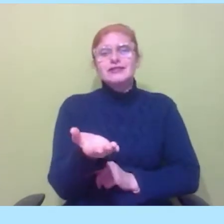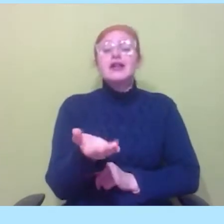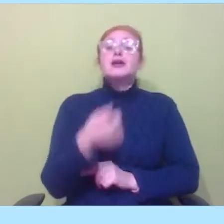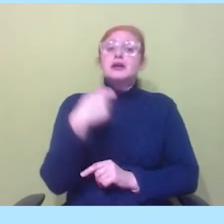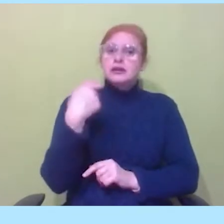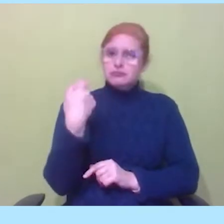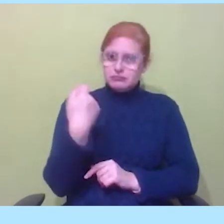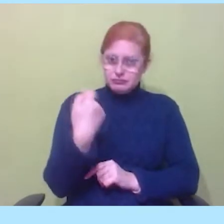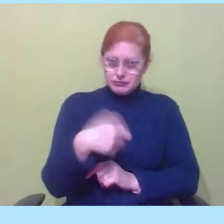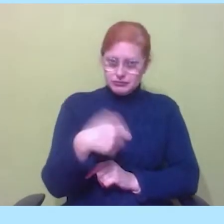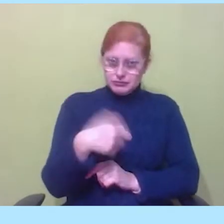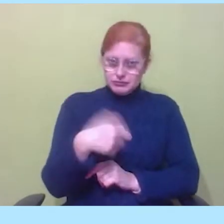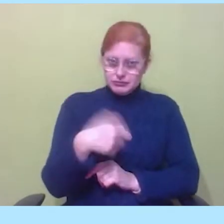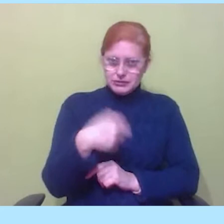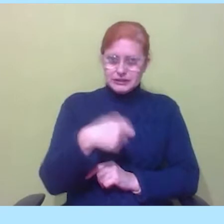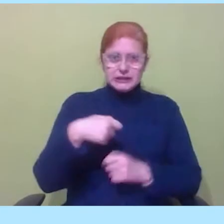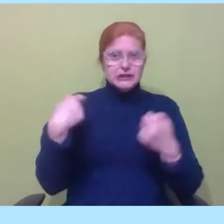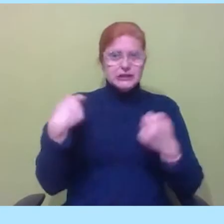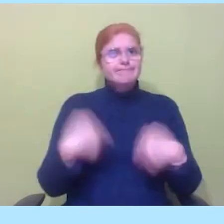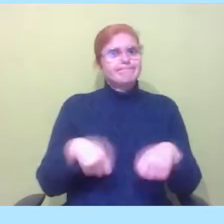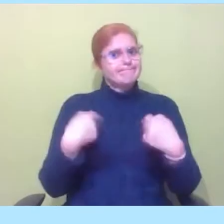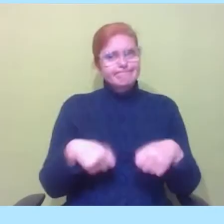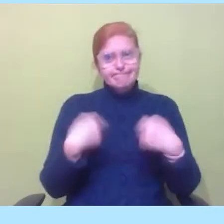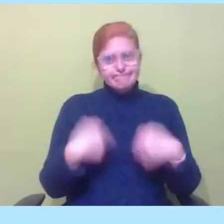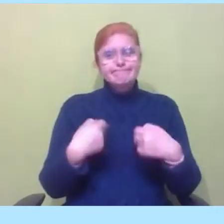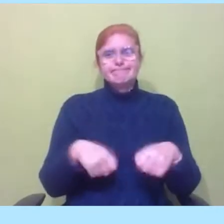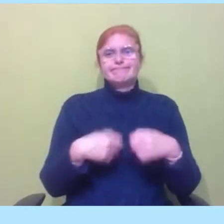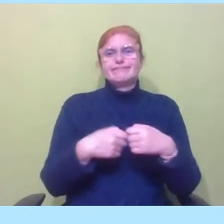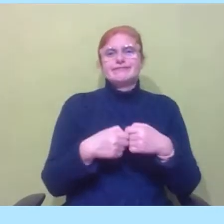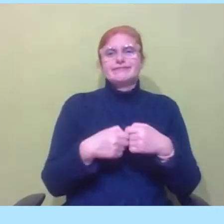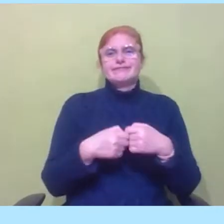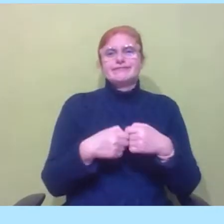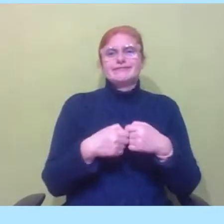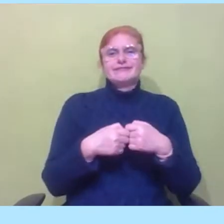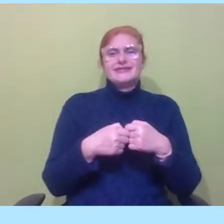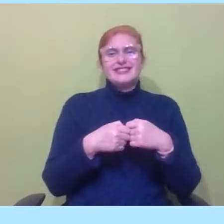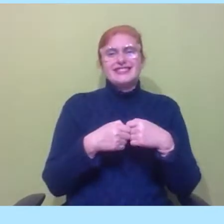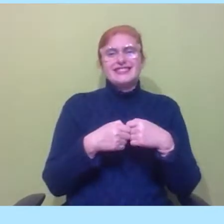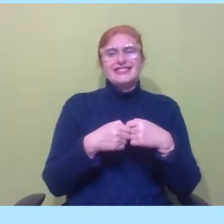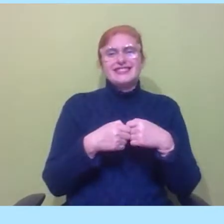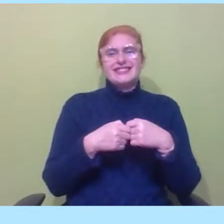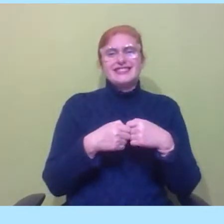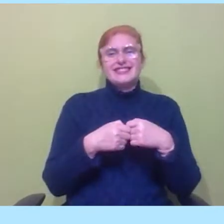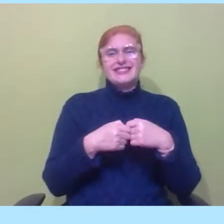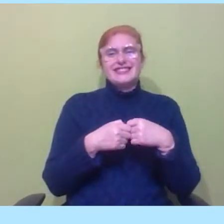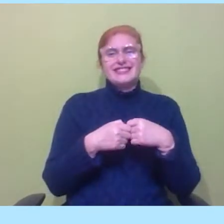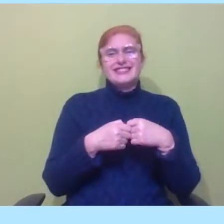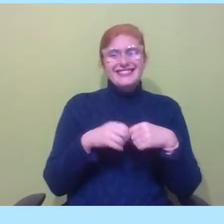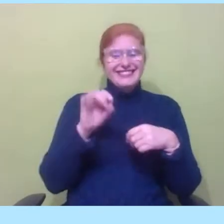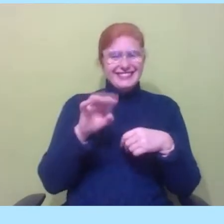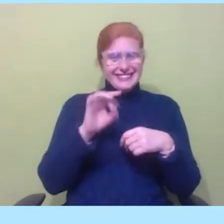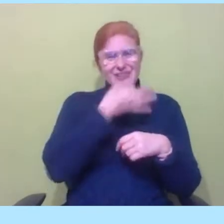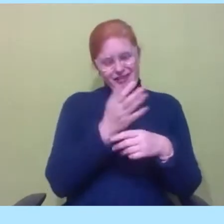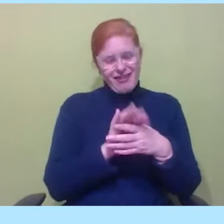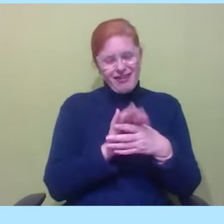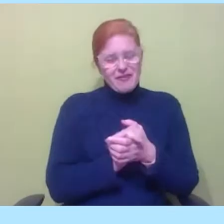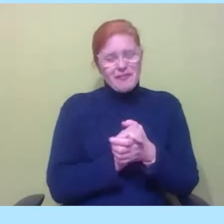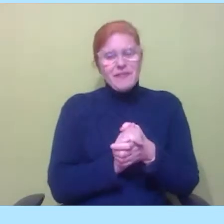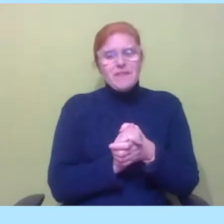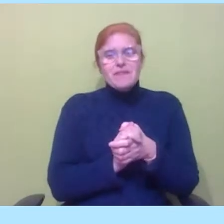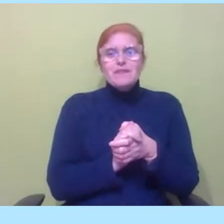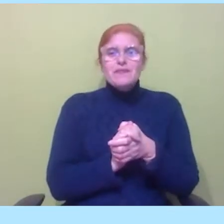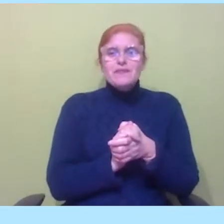Mas estou só reiterando em cima do que a Tica falou. Legal, Nanda. Acho que